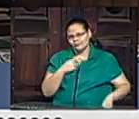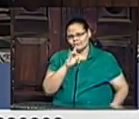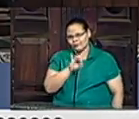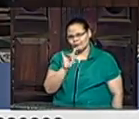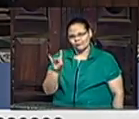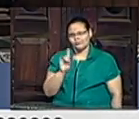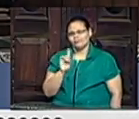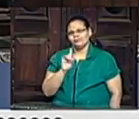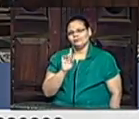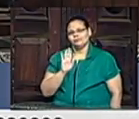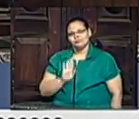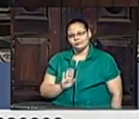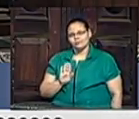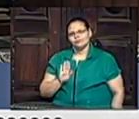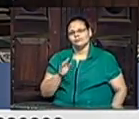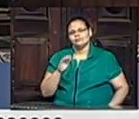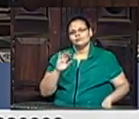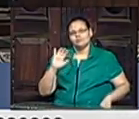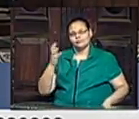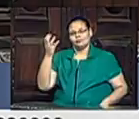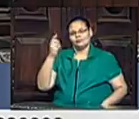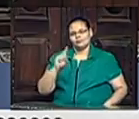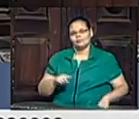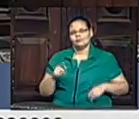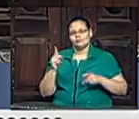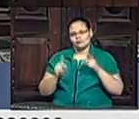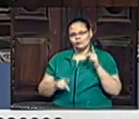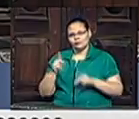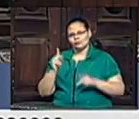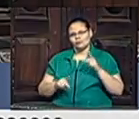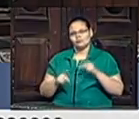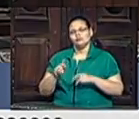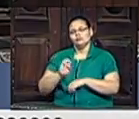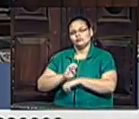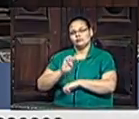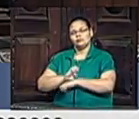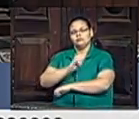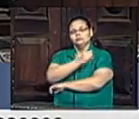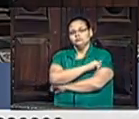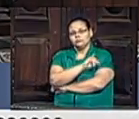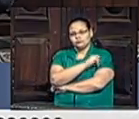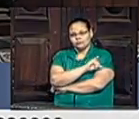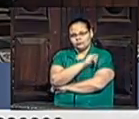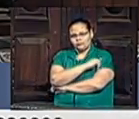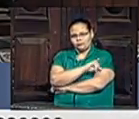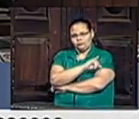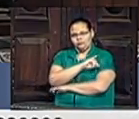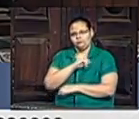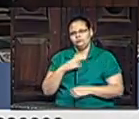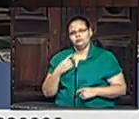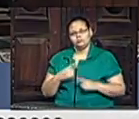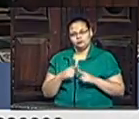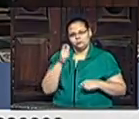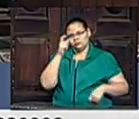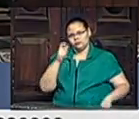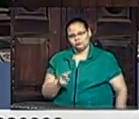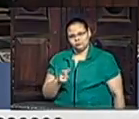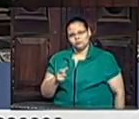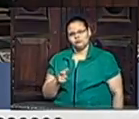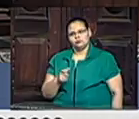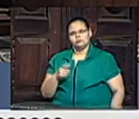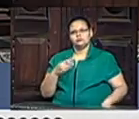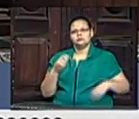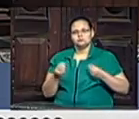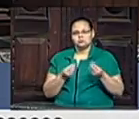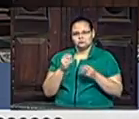elucidar fatos relevantes para o povo do Estado do Rio de Janeiro, que afinal de contas, eu ouvi com interesse e atenção, como